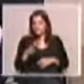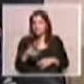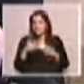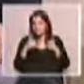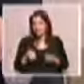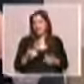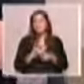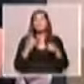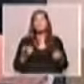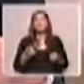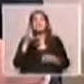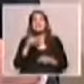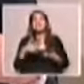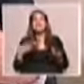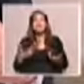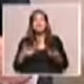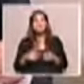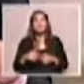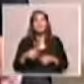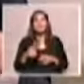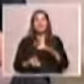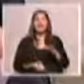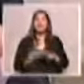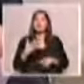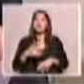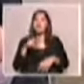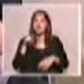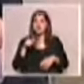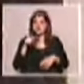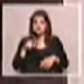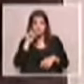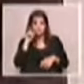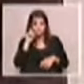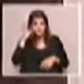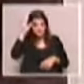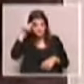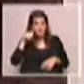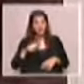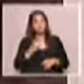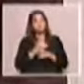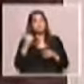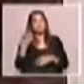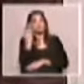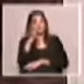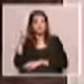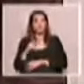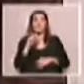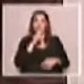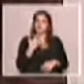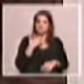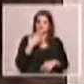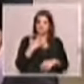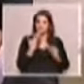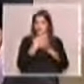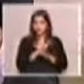bem, é a questão também do papel da vinicultura na defesa da floresta. Defende por duas vertentes, pela questão dos incêndios. Se olharmos